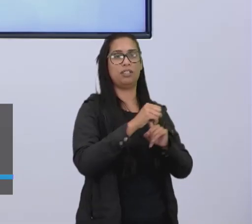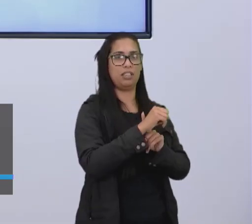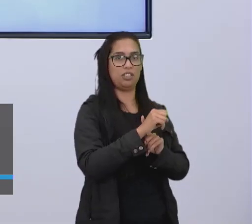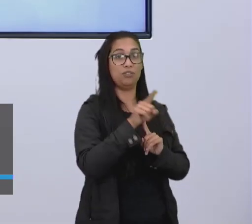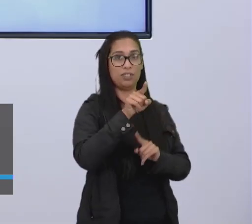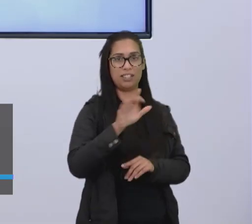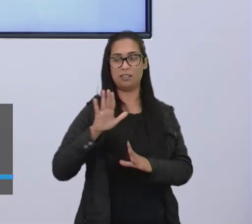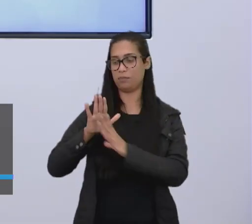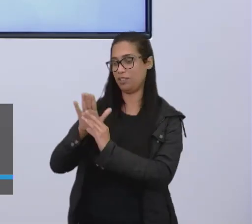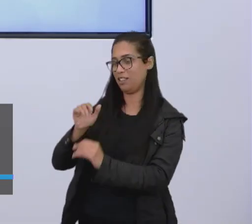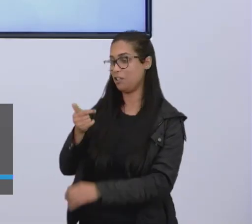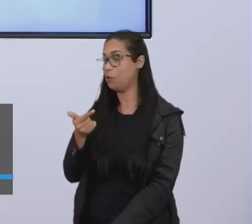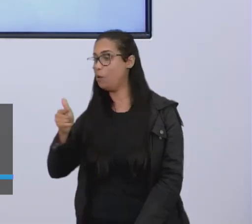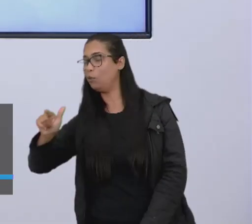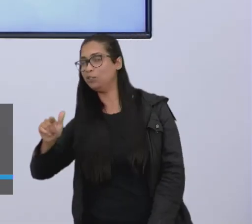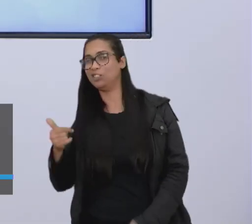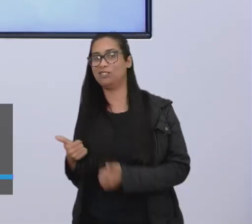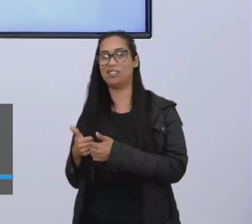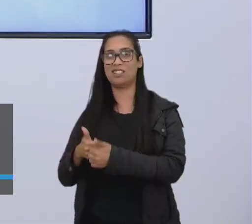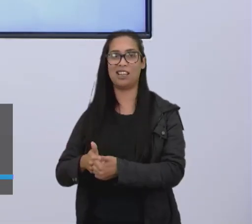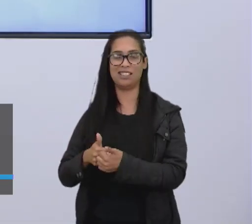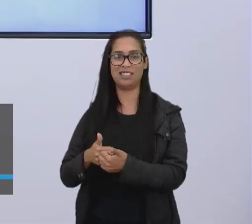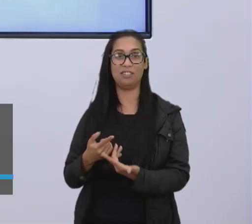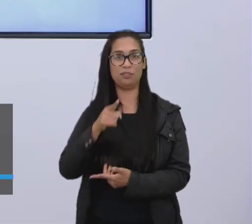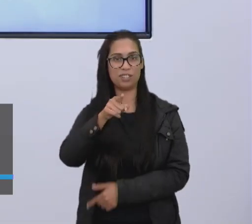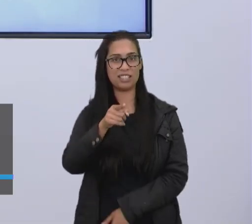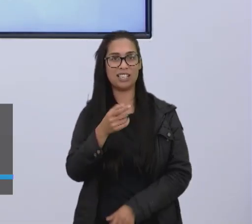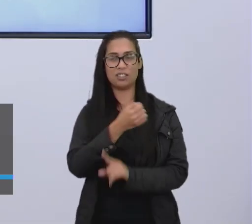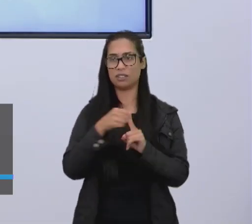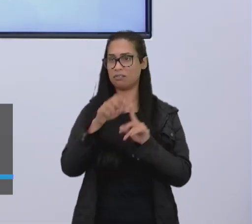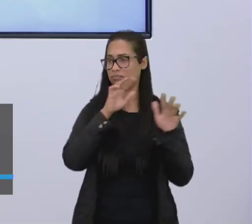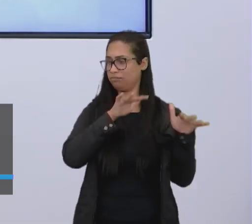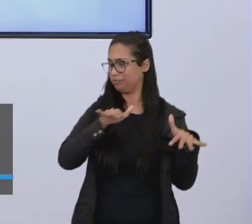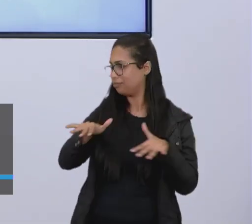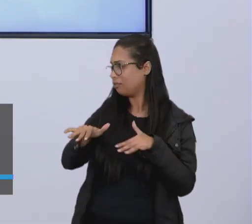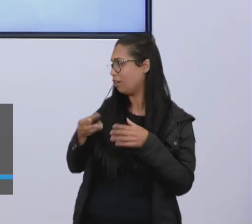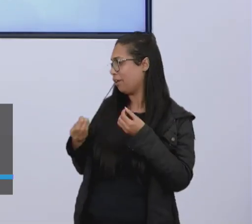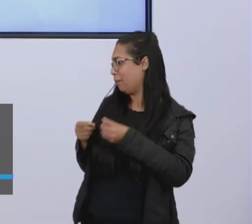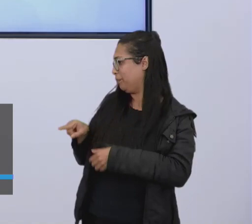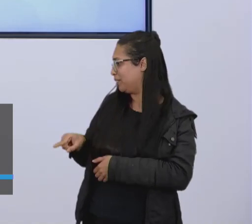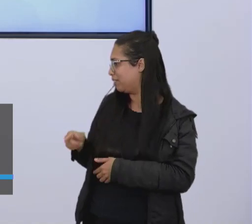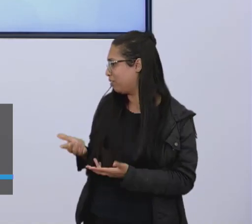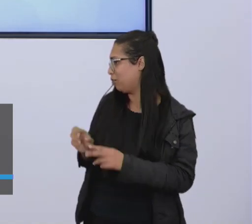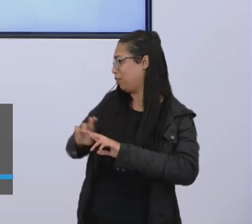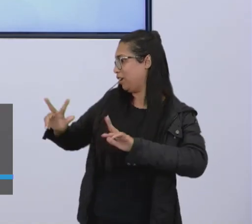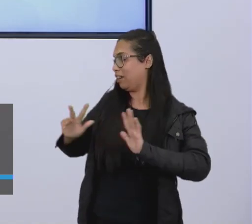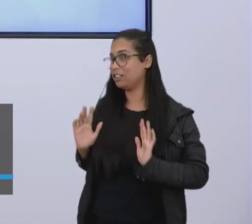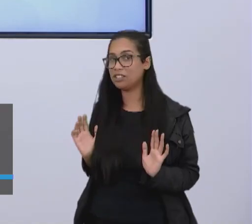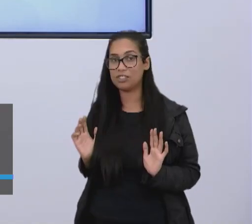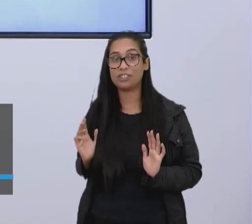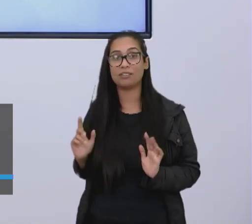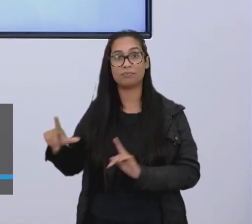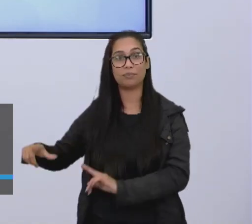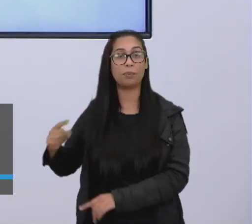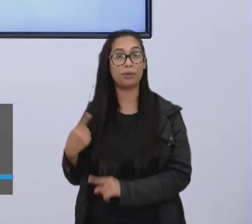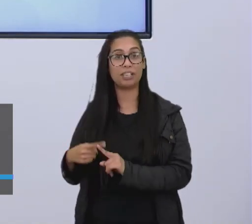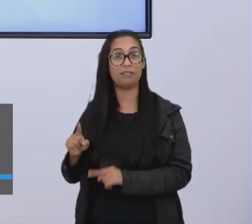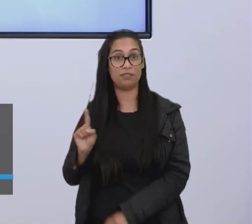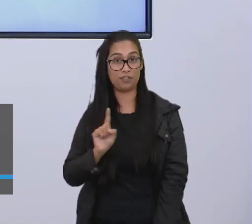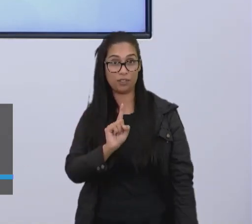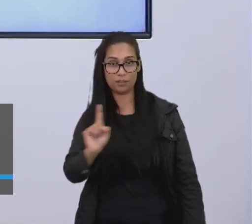estigmatizada por esse padrão. E aí eu tô simplificando bastante nesse processo, porque esse estigma é algo muito mais complexo,